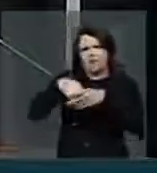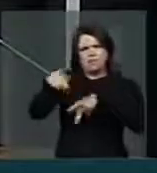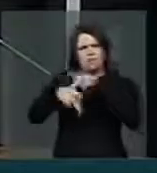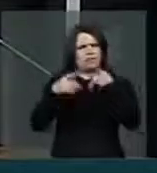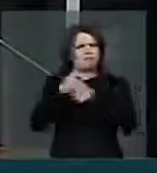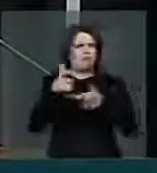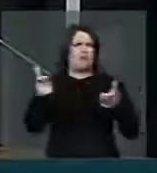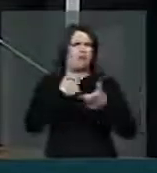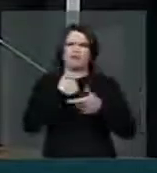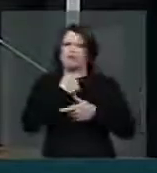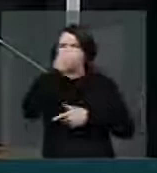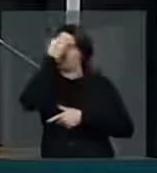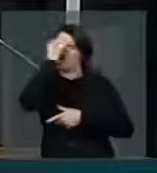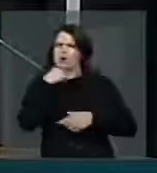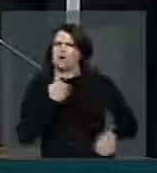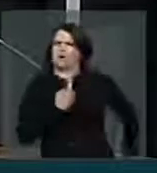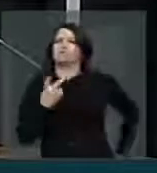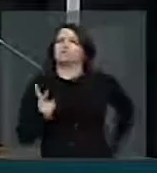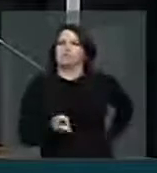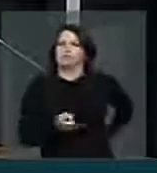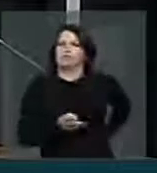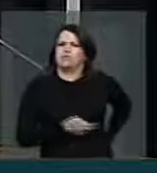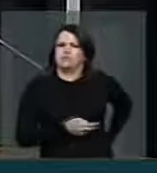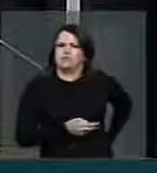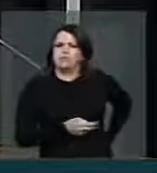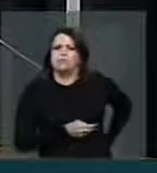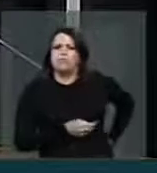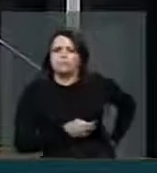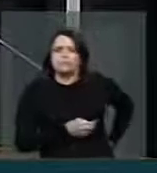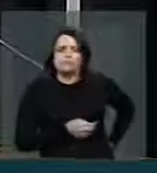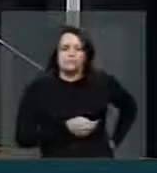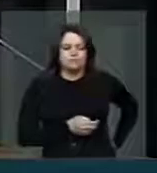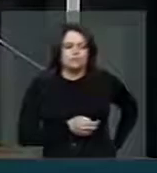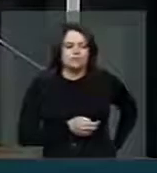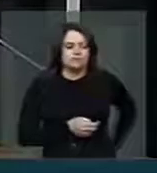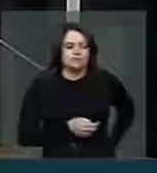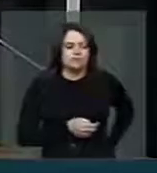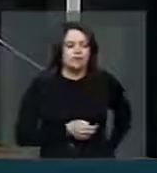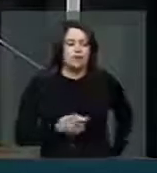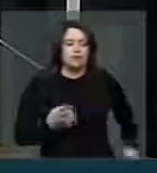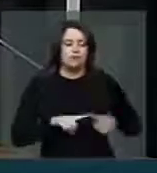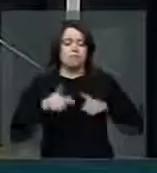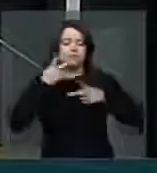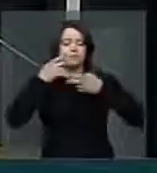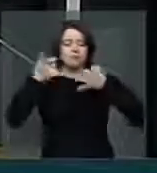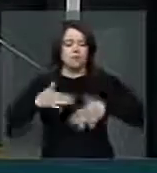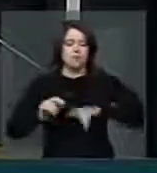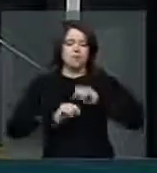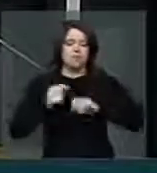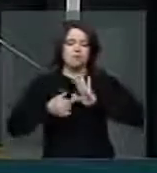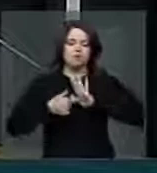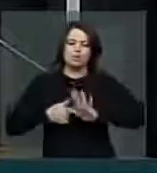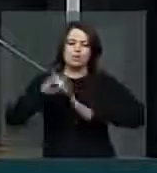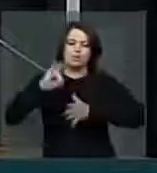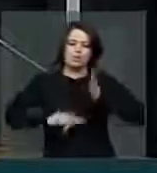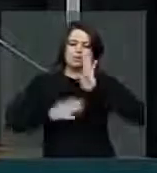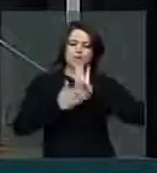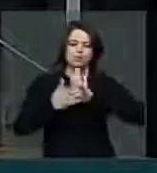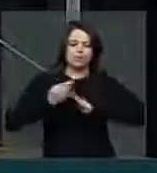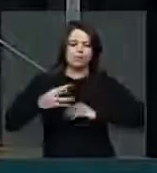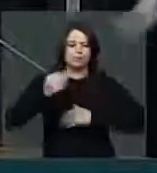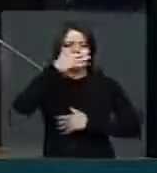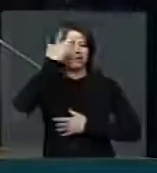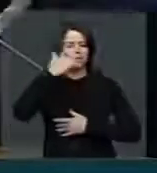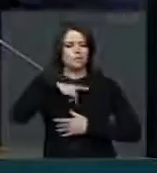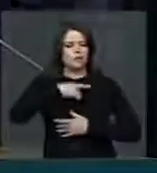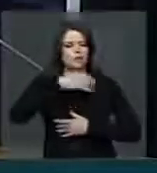grande parte da culpa é nossa mesmo, né? E por isso, mas eu faço questão de justificar e apresentar os documentos para que as pessoas tenham o